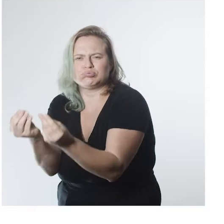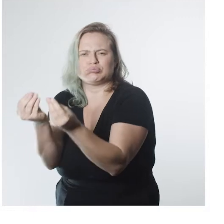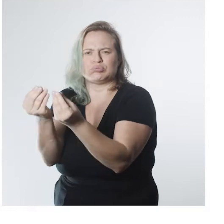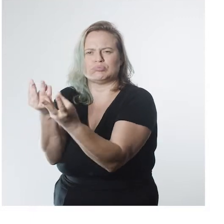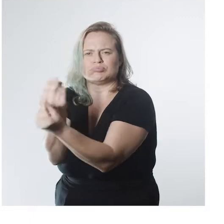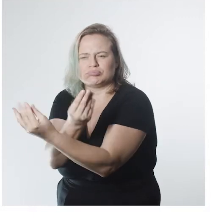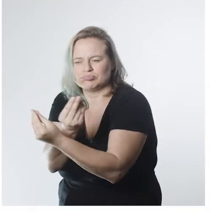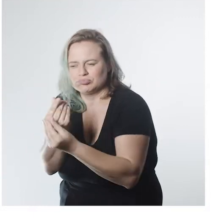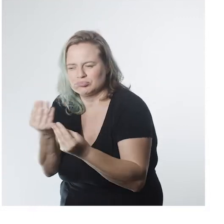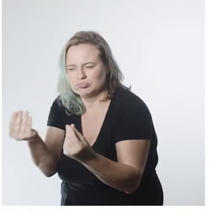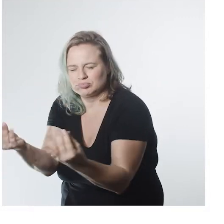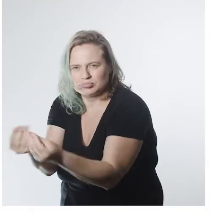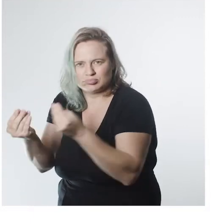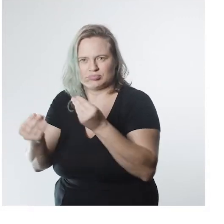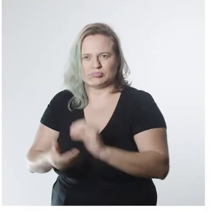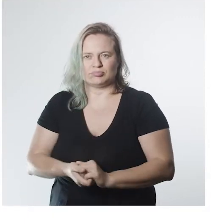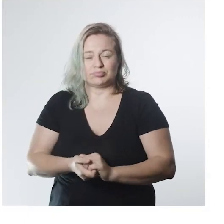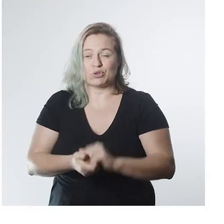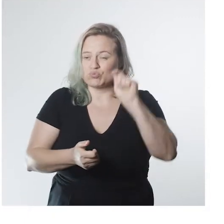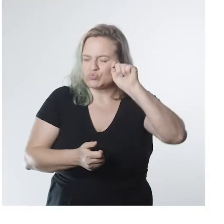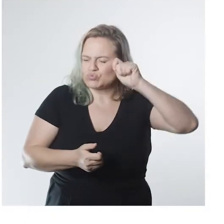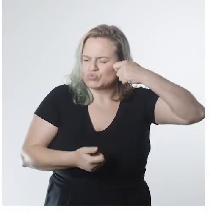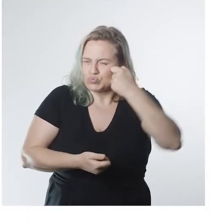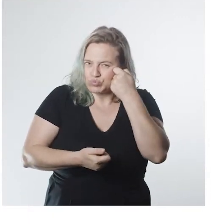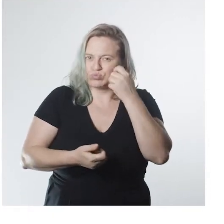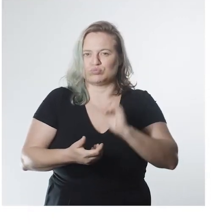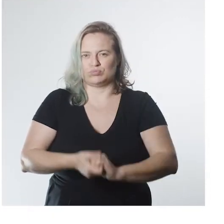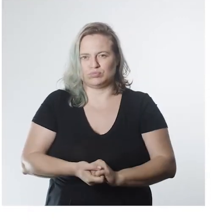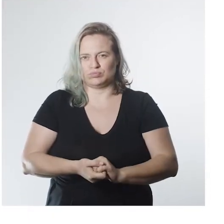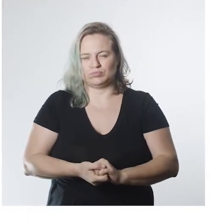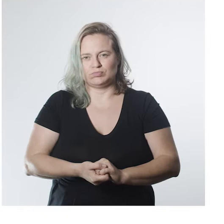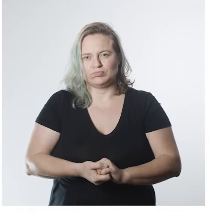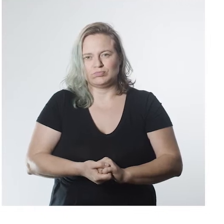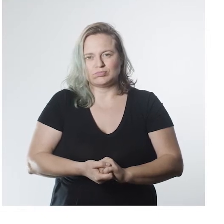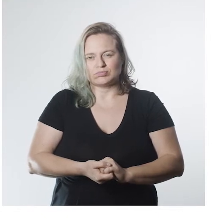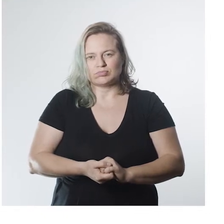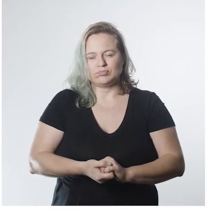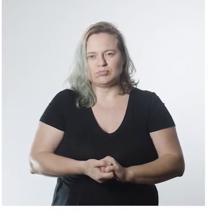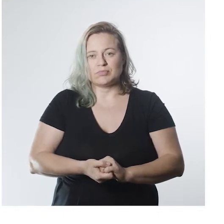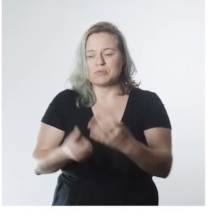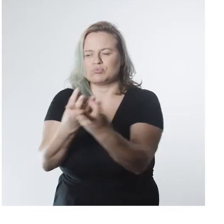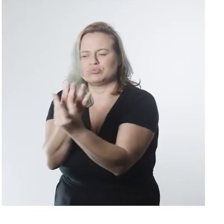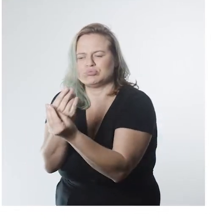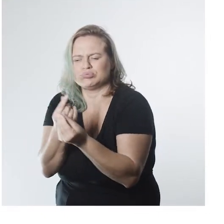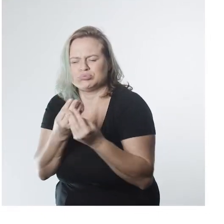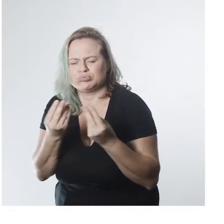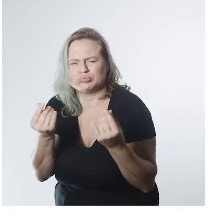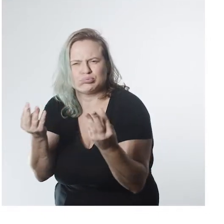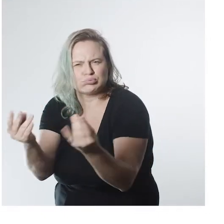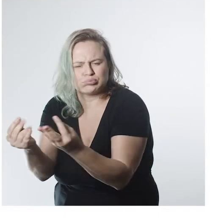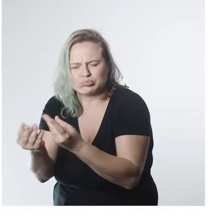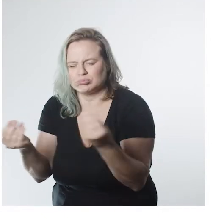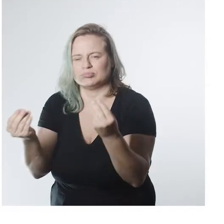tá? Um caldo escuro, né? Uma coloração mais escura, também com uma textura aveludada.